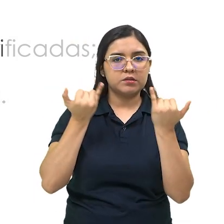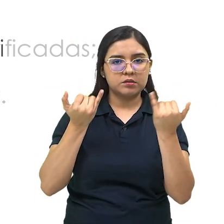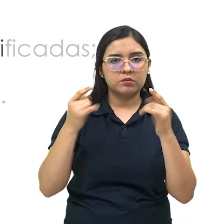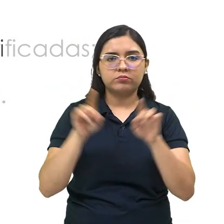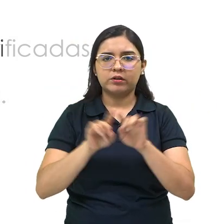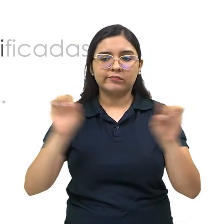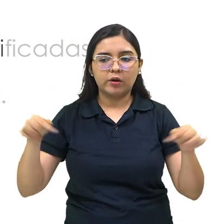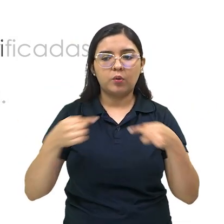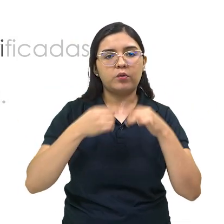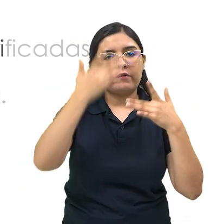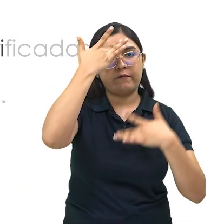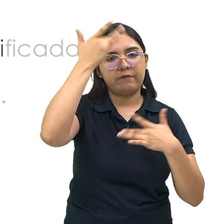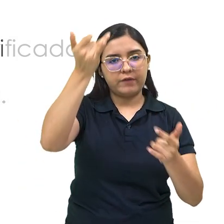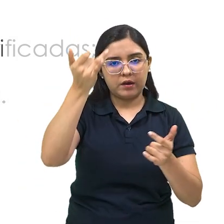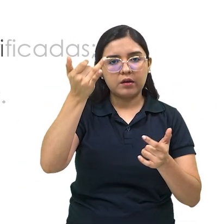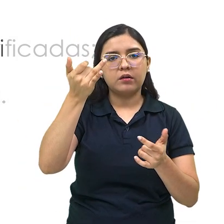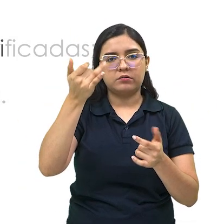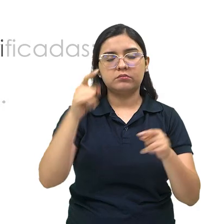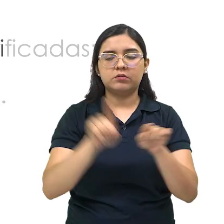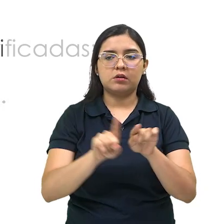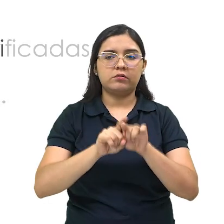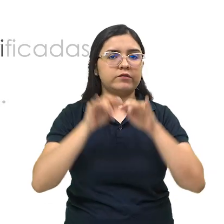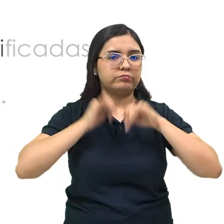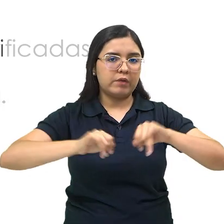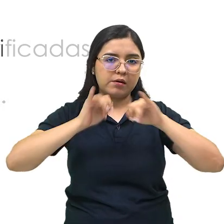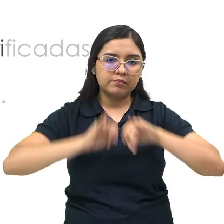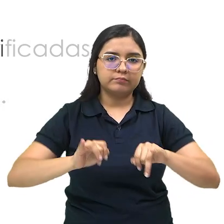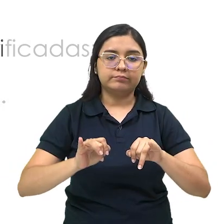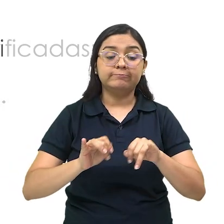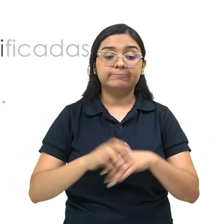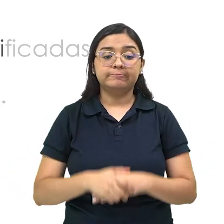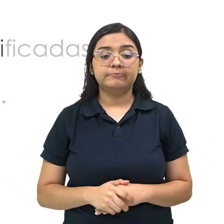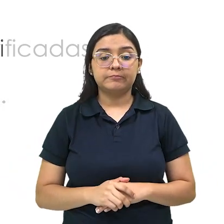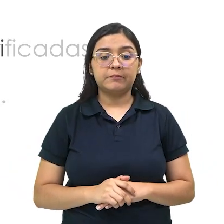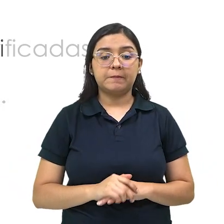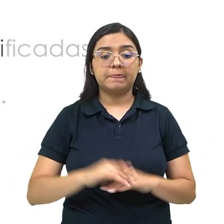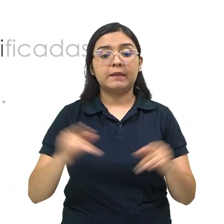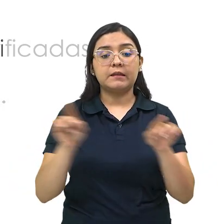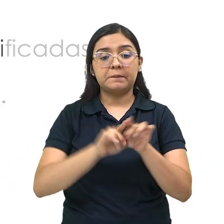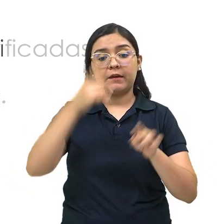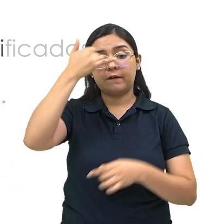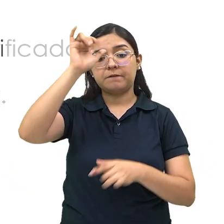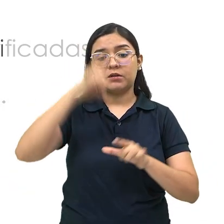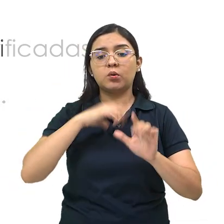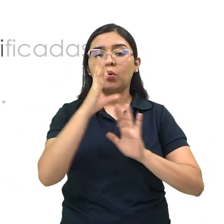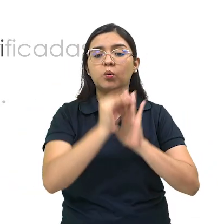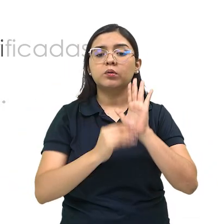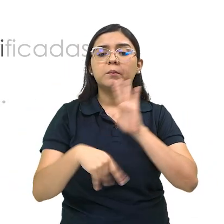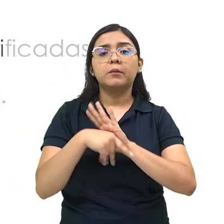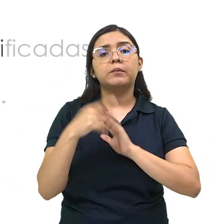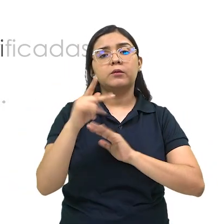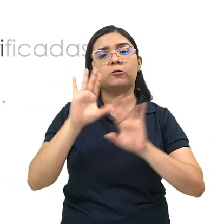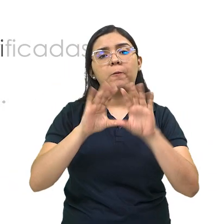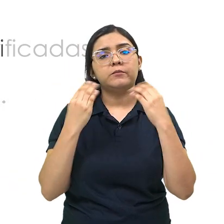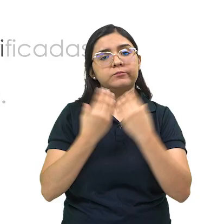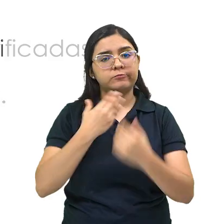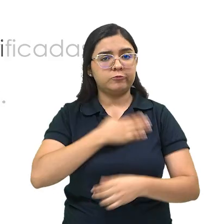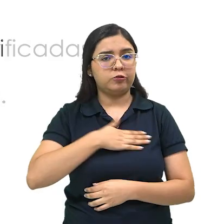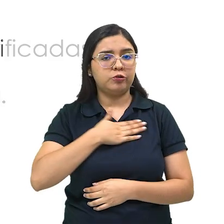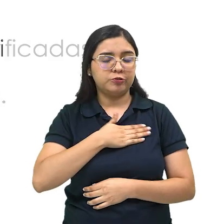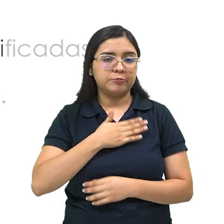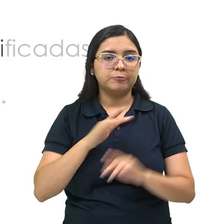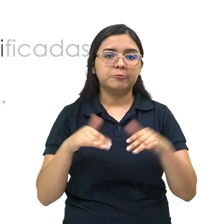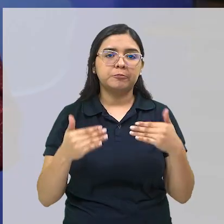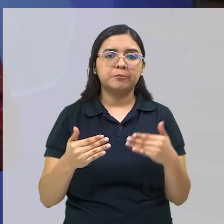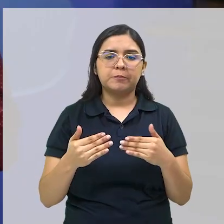fé que você está professando e está tentando levar adiante. E evita colocar só o conteúdo que a tua comunidade gosta.